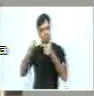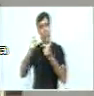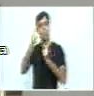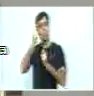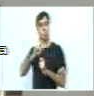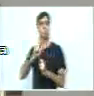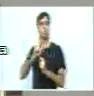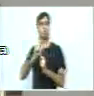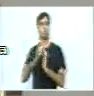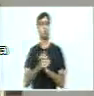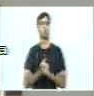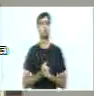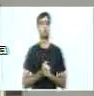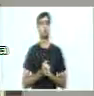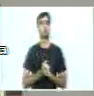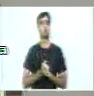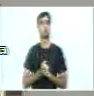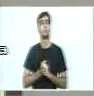lá.